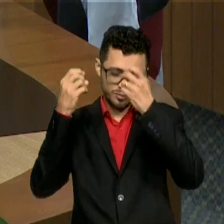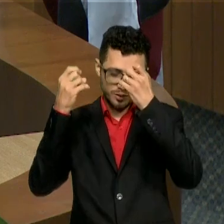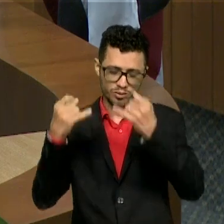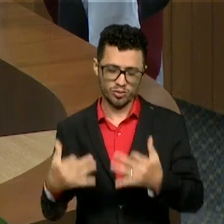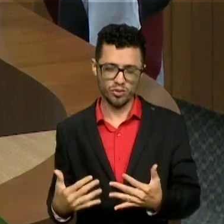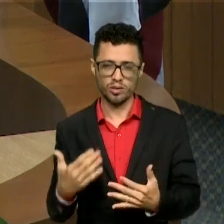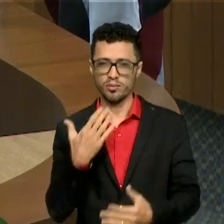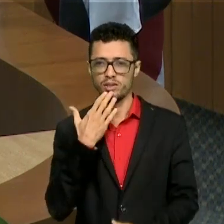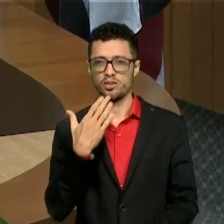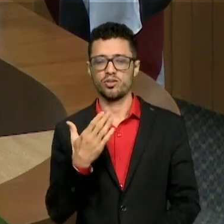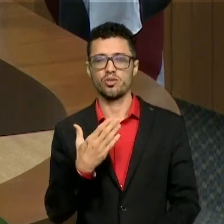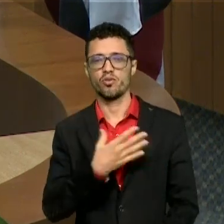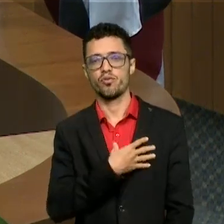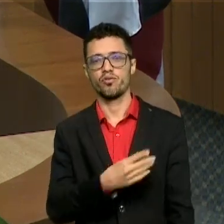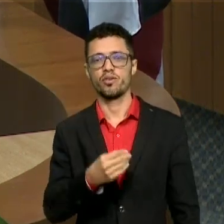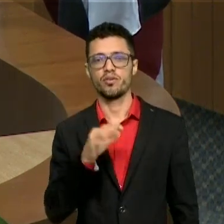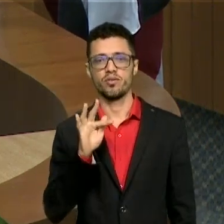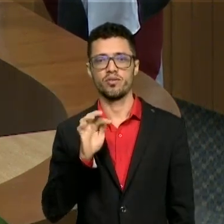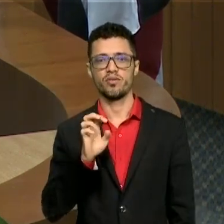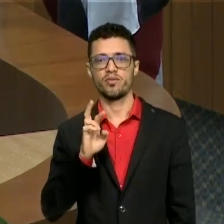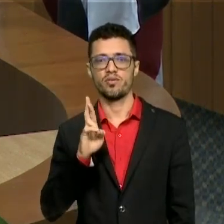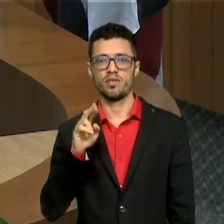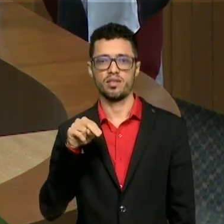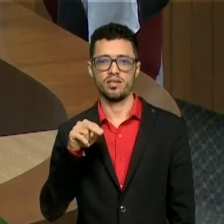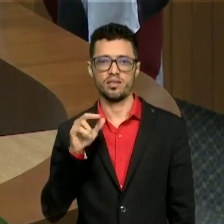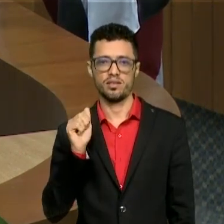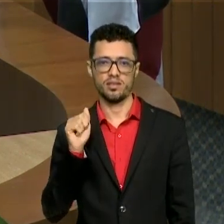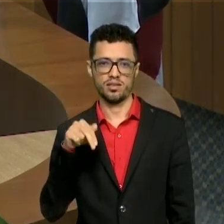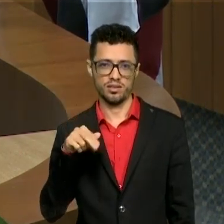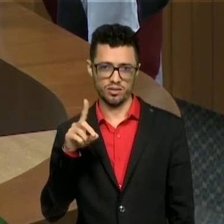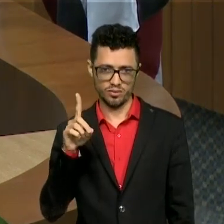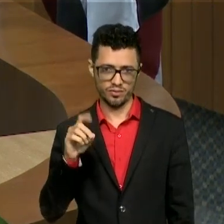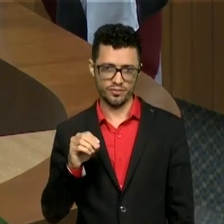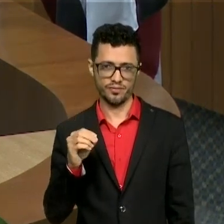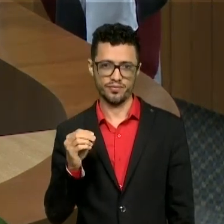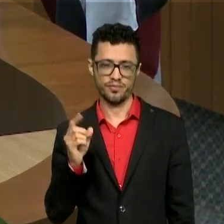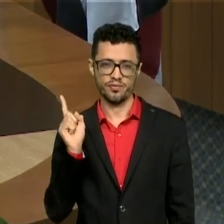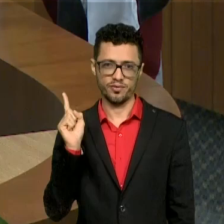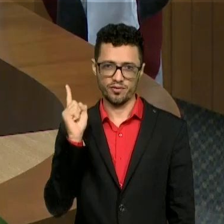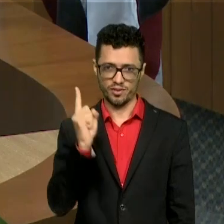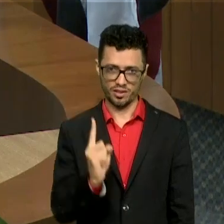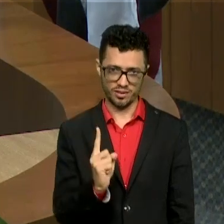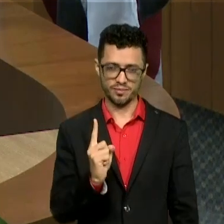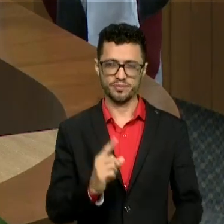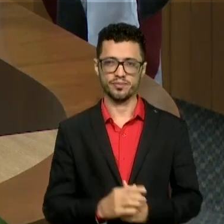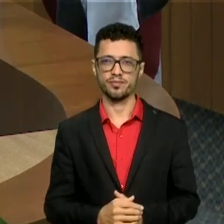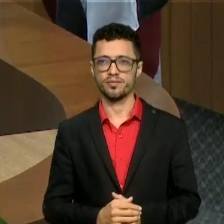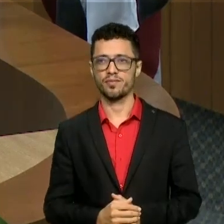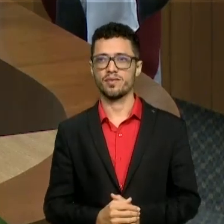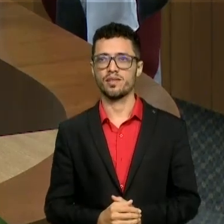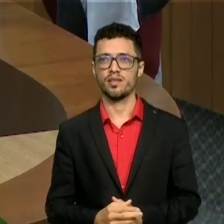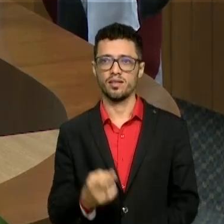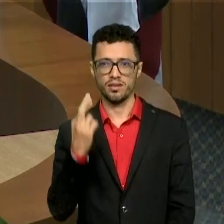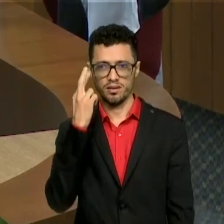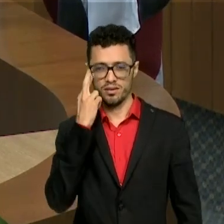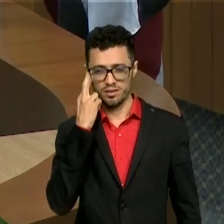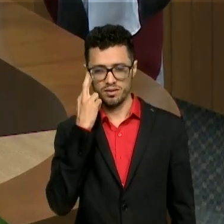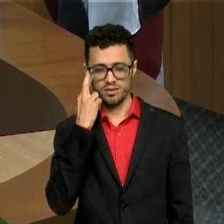filho, Fernando, o representasse. Deputado Roberto Costa, segundo secretário da mesa, meu